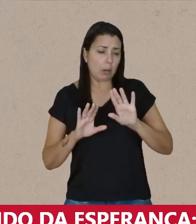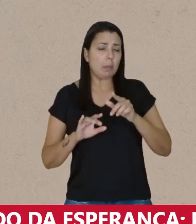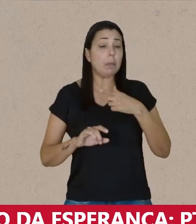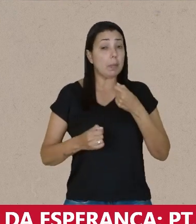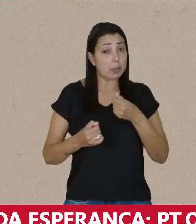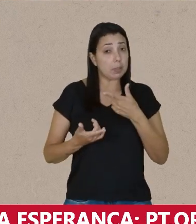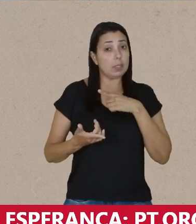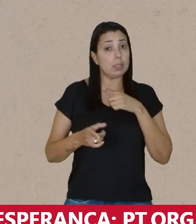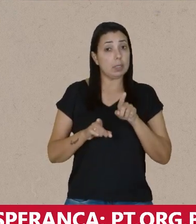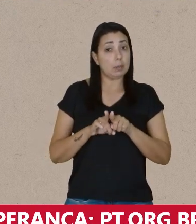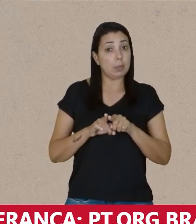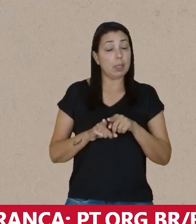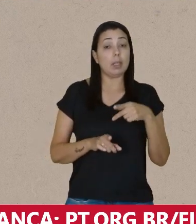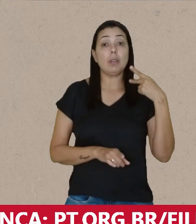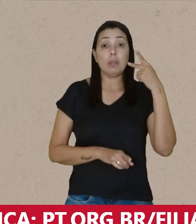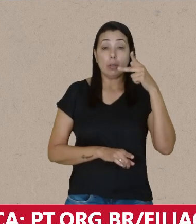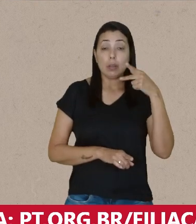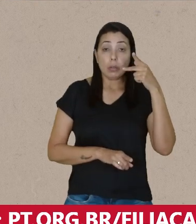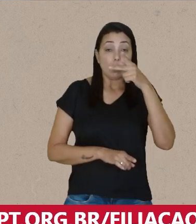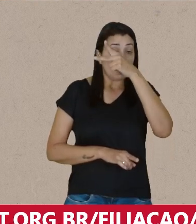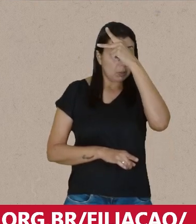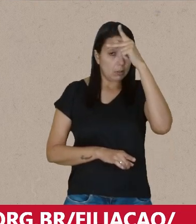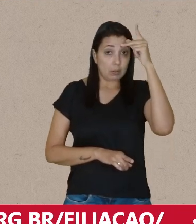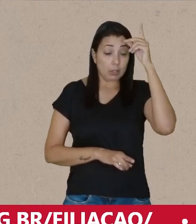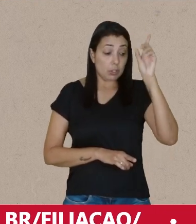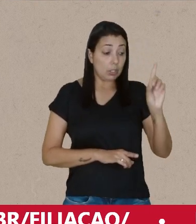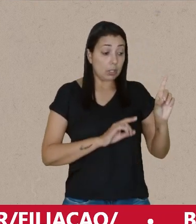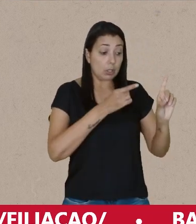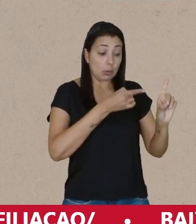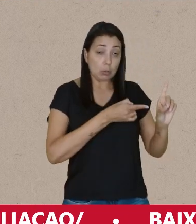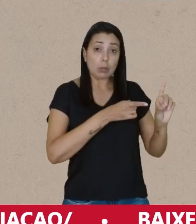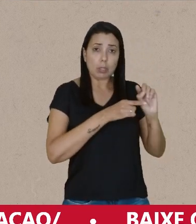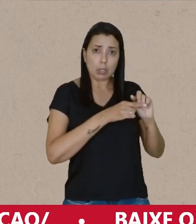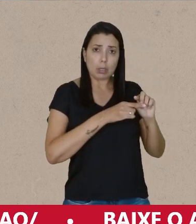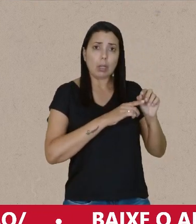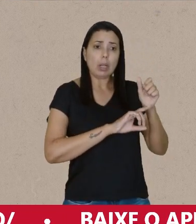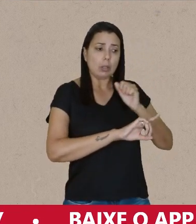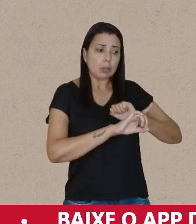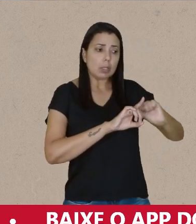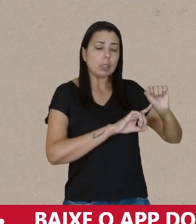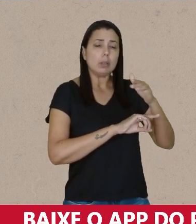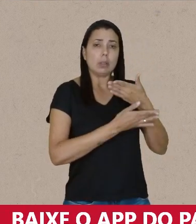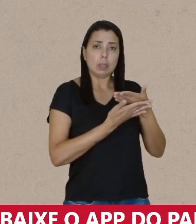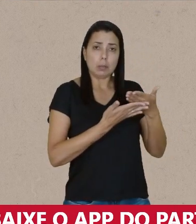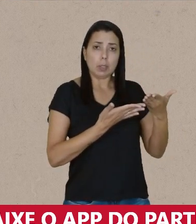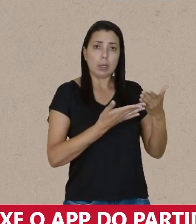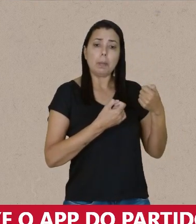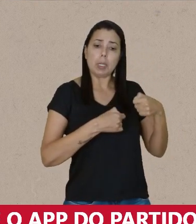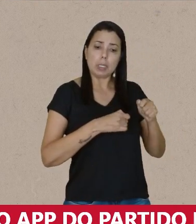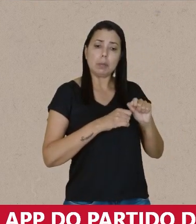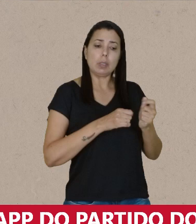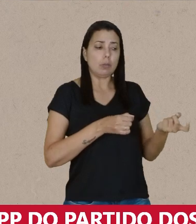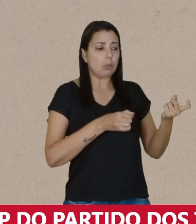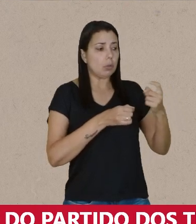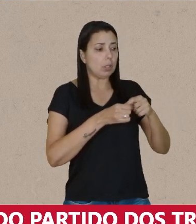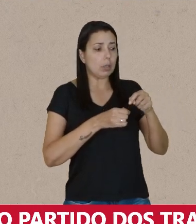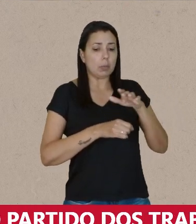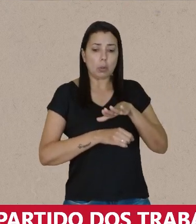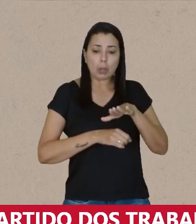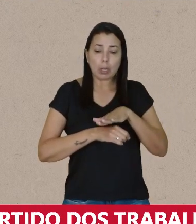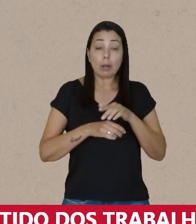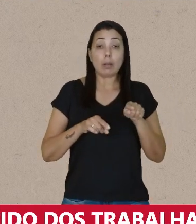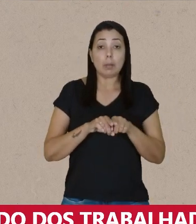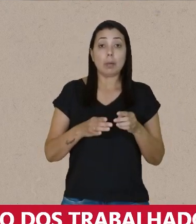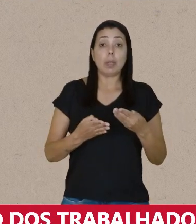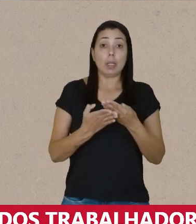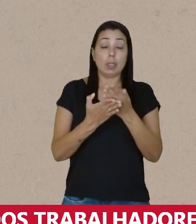as máquinas de vereadores e prefeitos da direita hoje nos bairros, dominando associações e entidades. Então, nós precisamos voltar para os bairros e as redes,